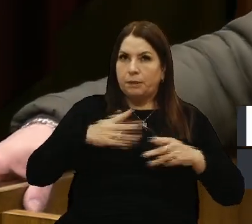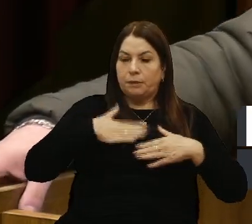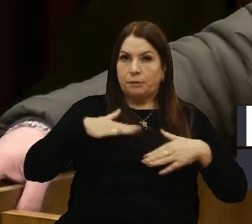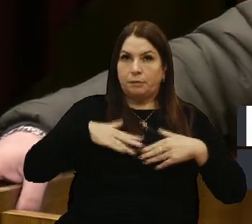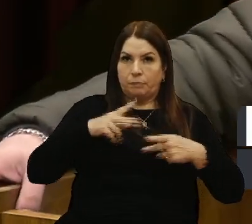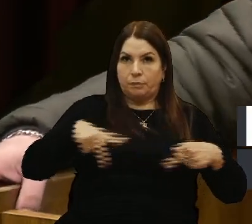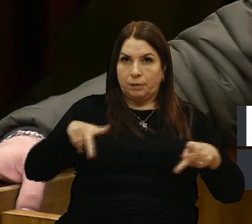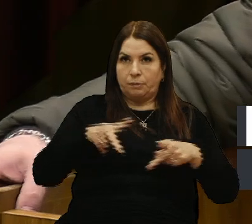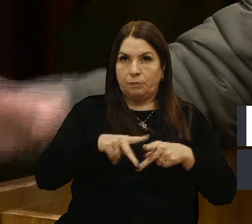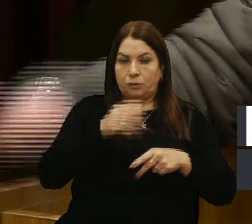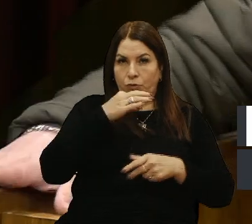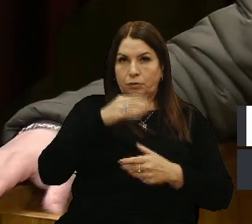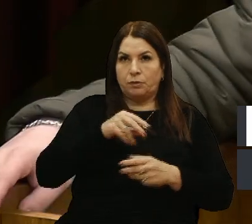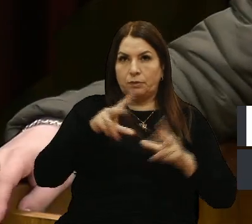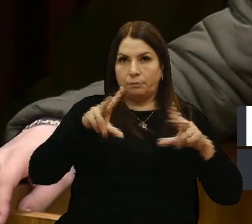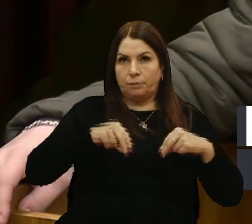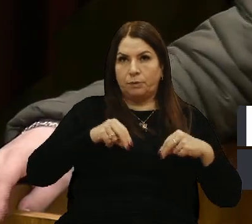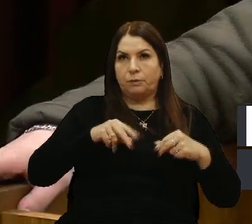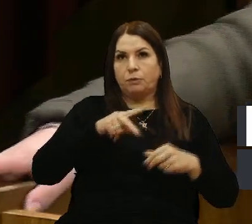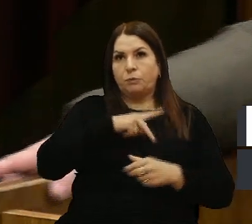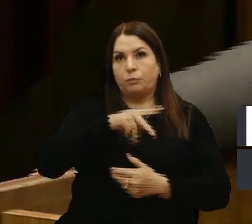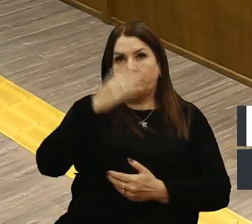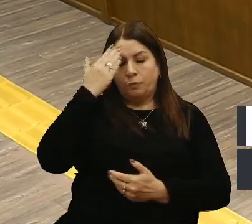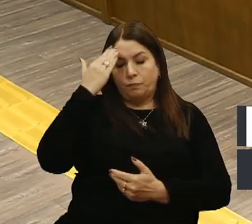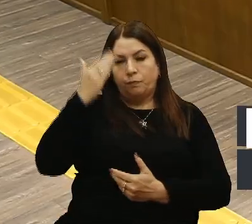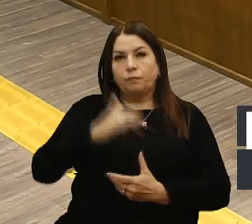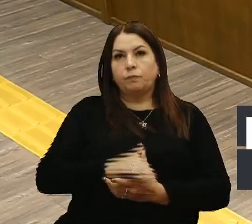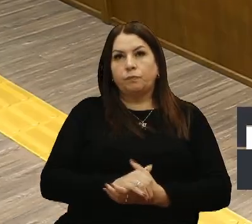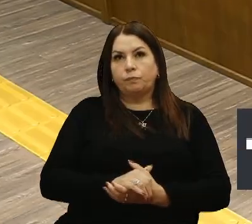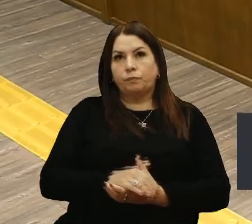a população de Caxias merece. Seria isso, presidente. Obrigado.